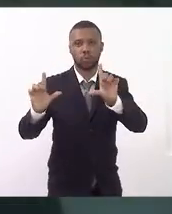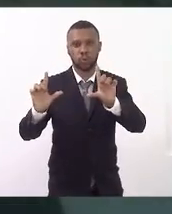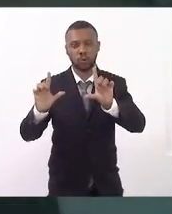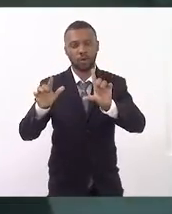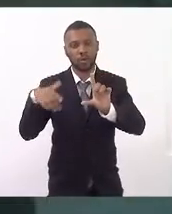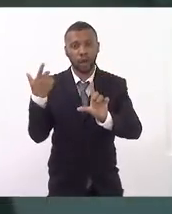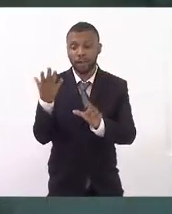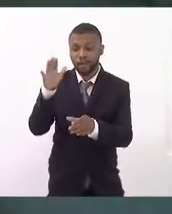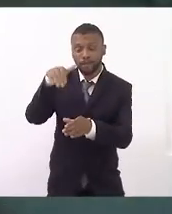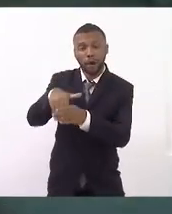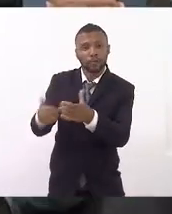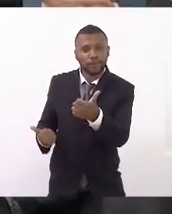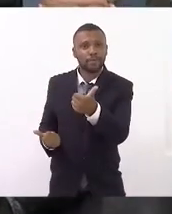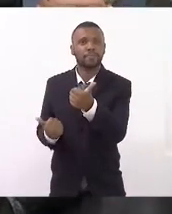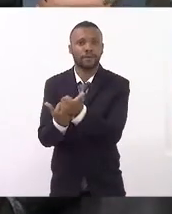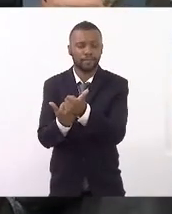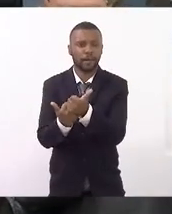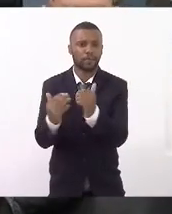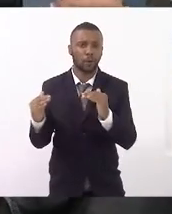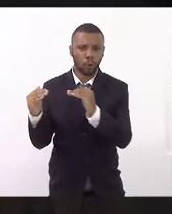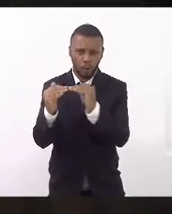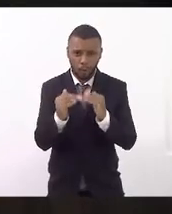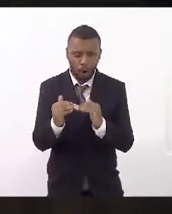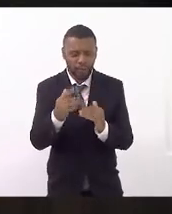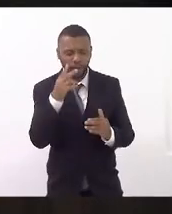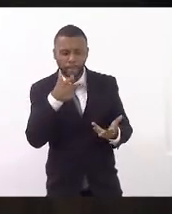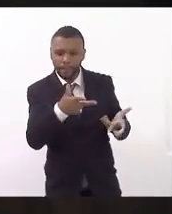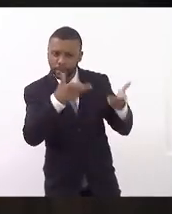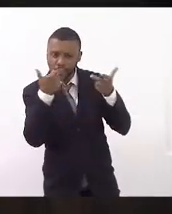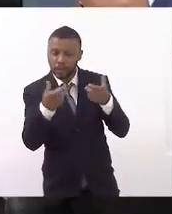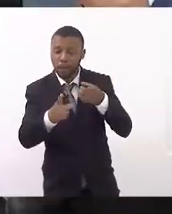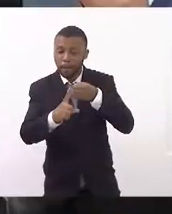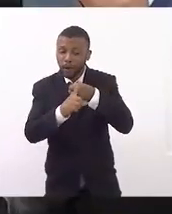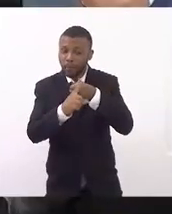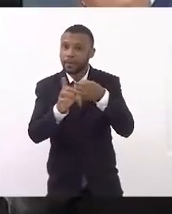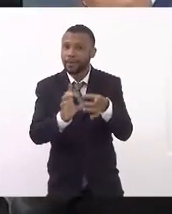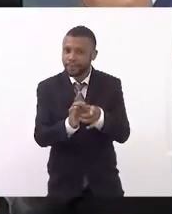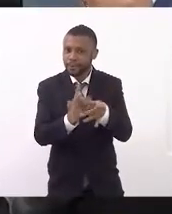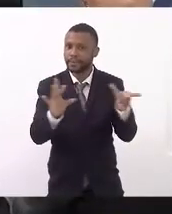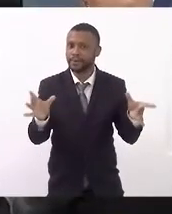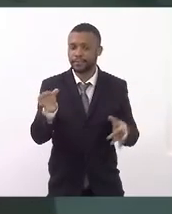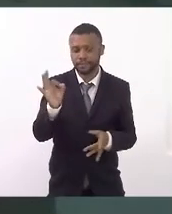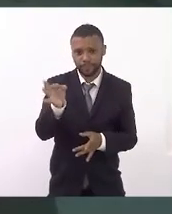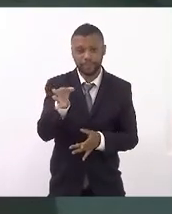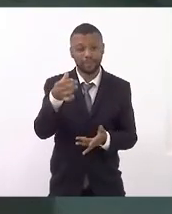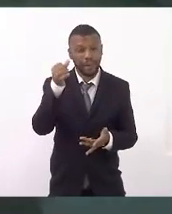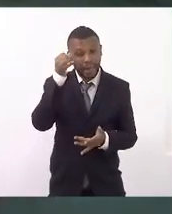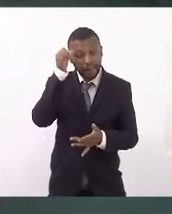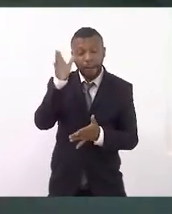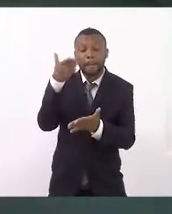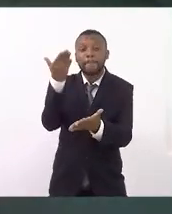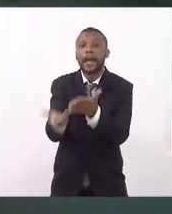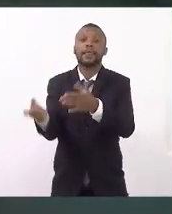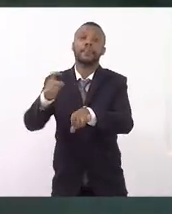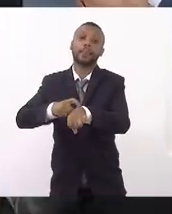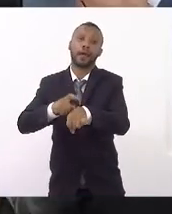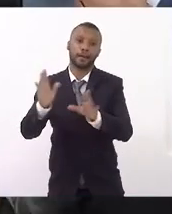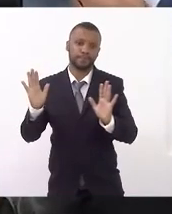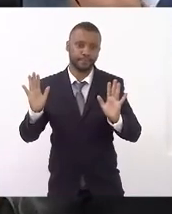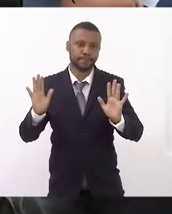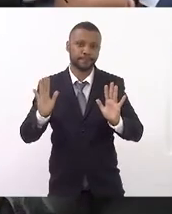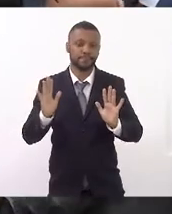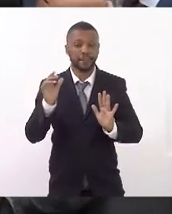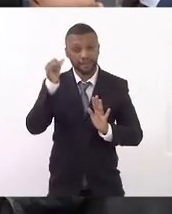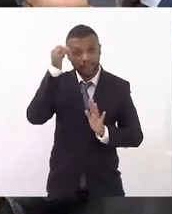voto favorável. Eu vi, o microfone já estava aberto. É, para não ter zebra. Para não ter outro na